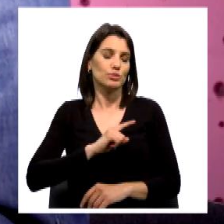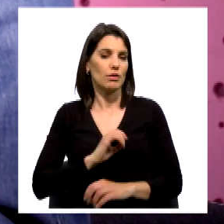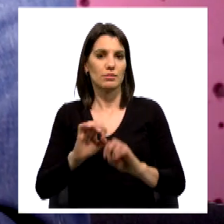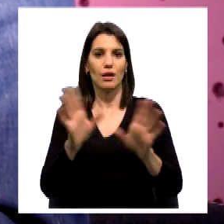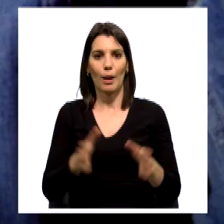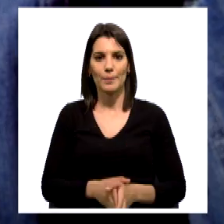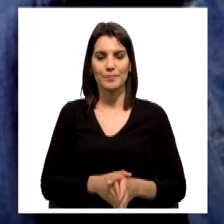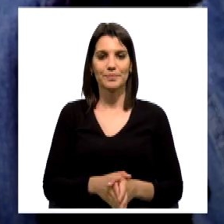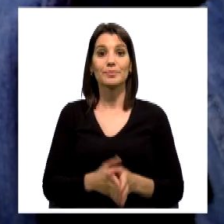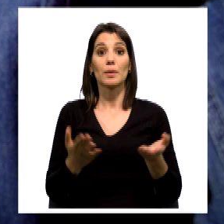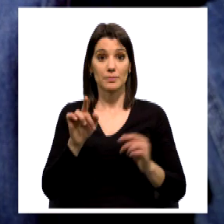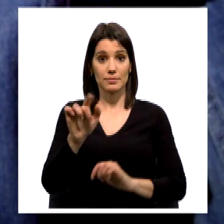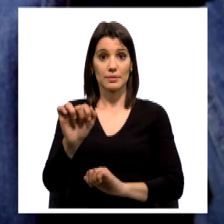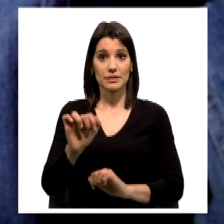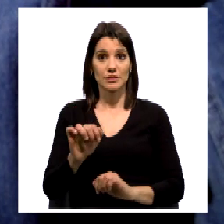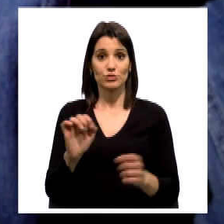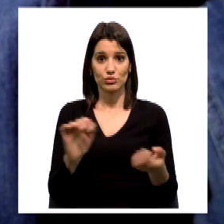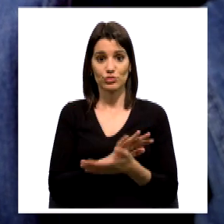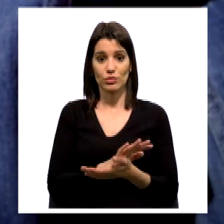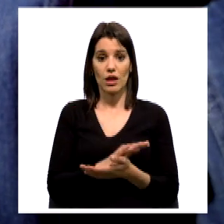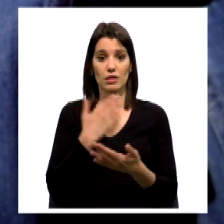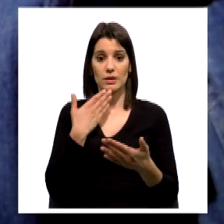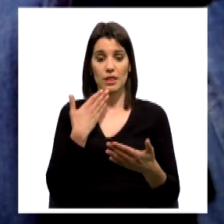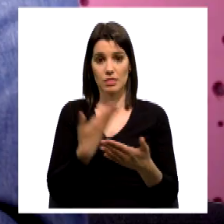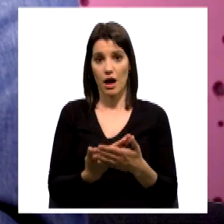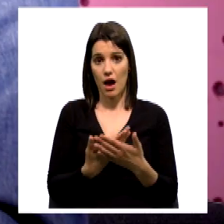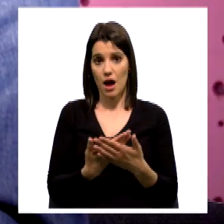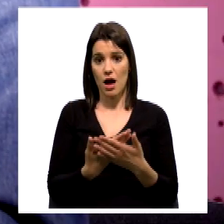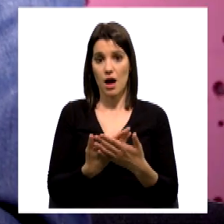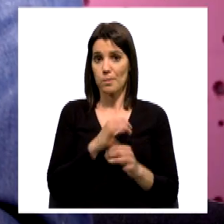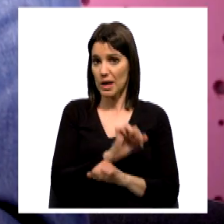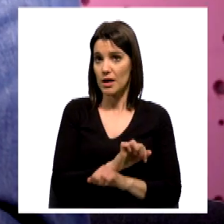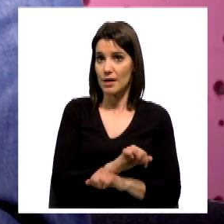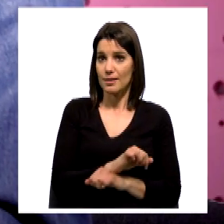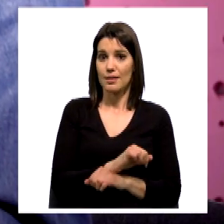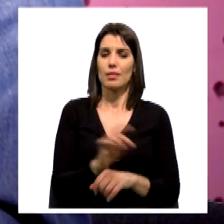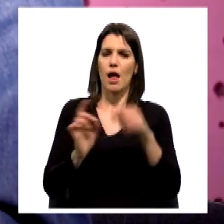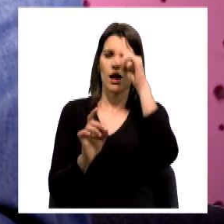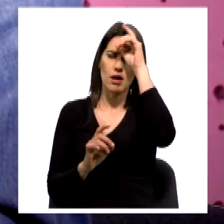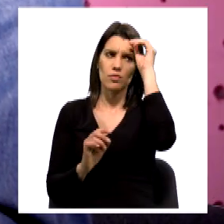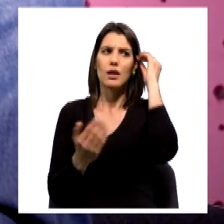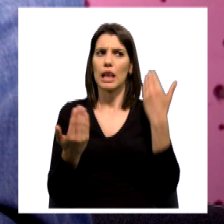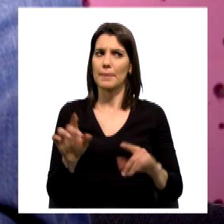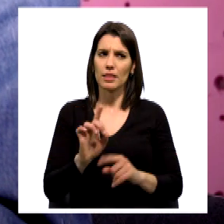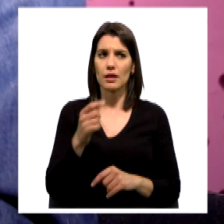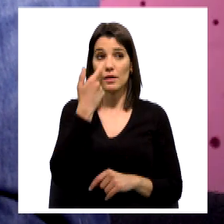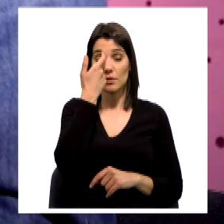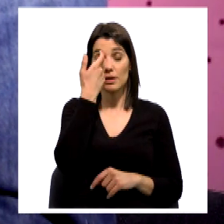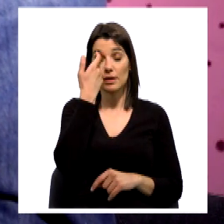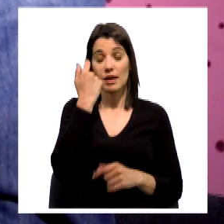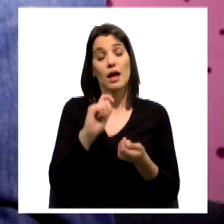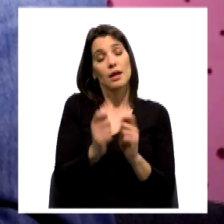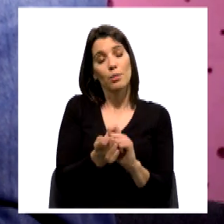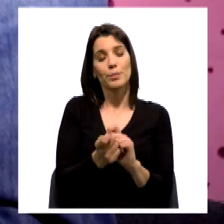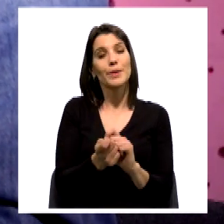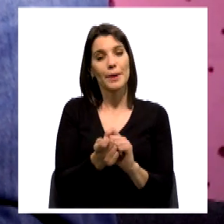pessoal. Então, para ti, de alguma forma, o jornalismo condiciona? Não condiciona, é transformador,